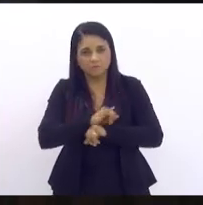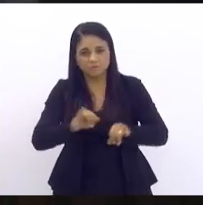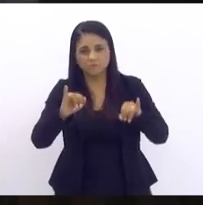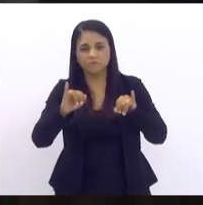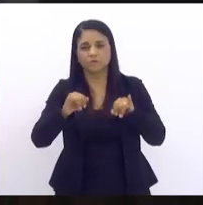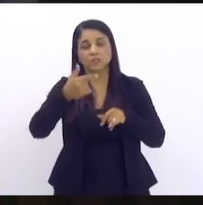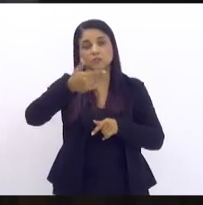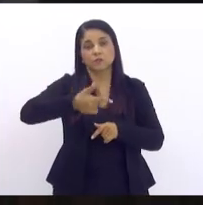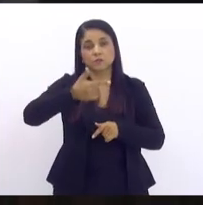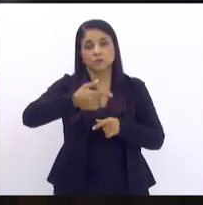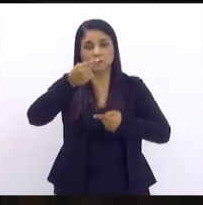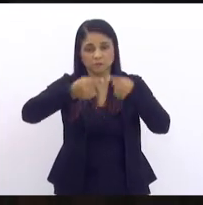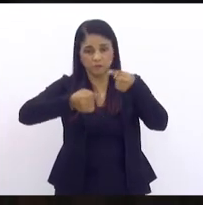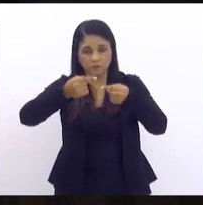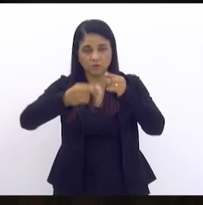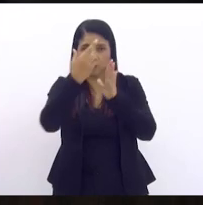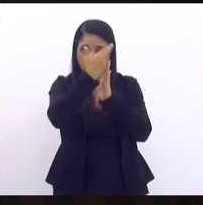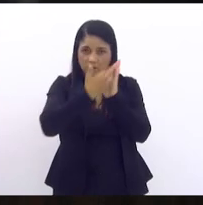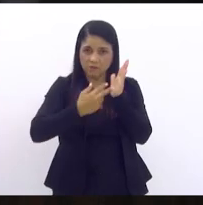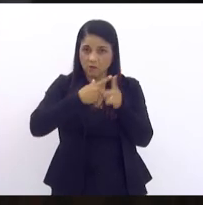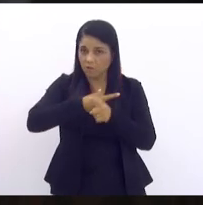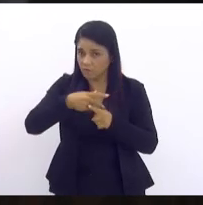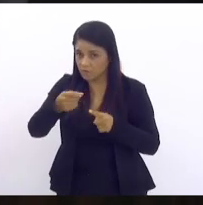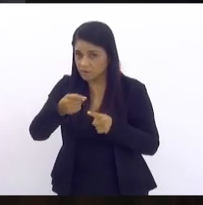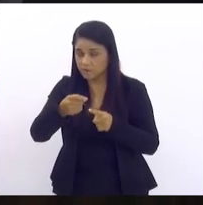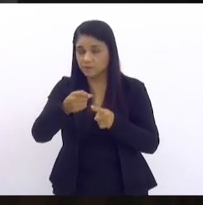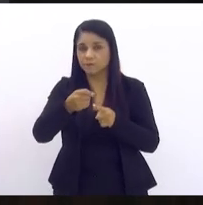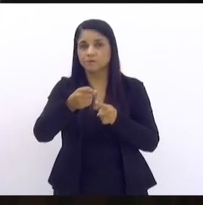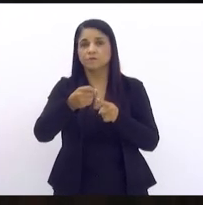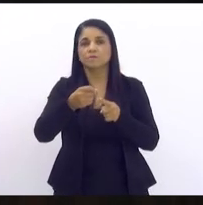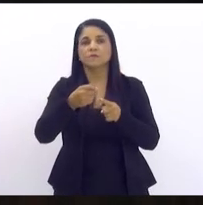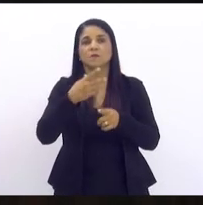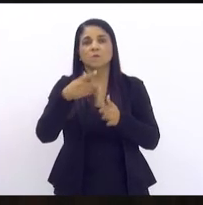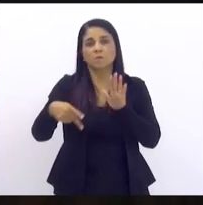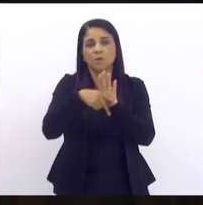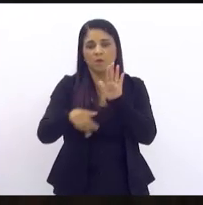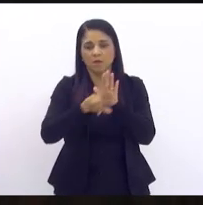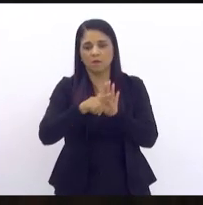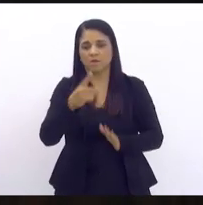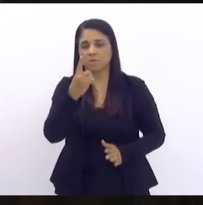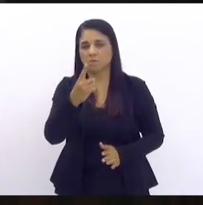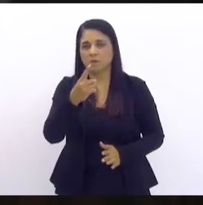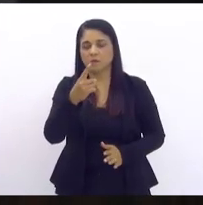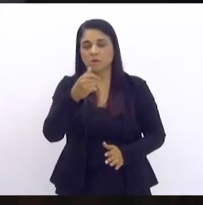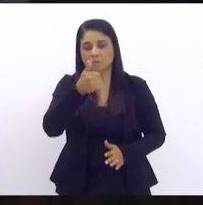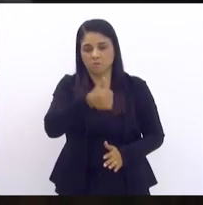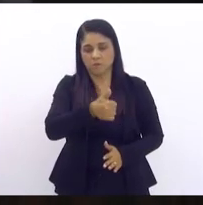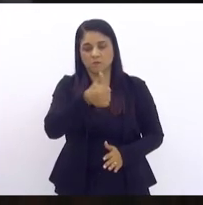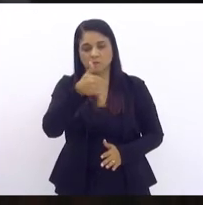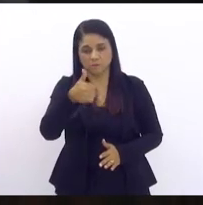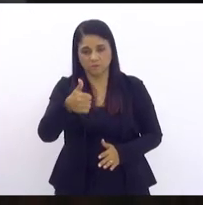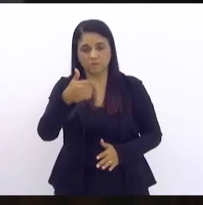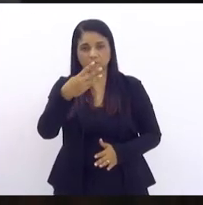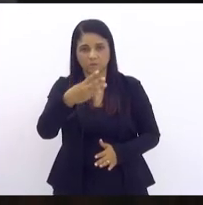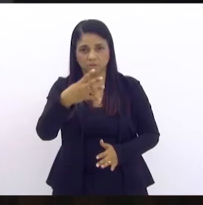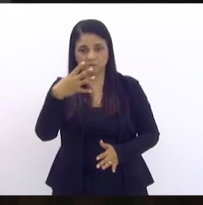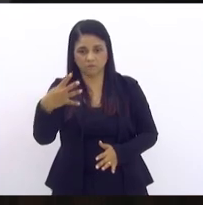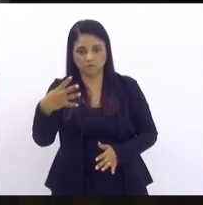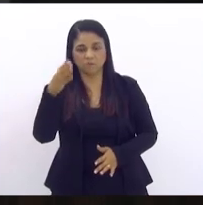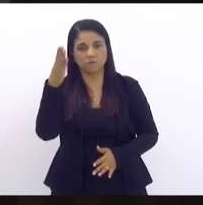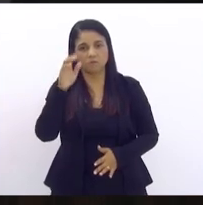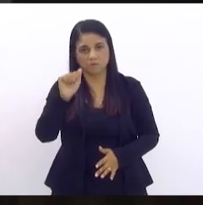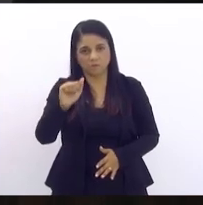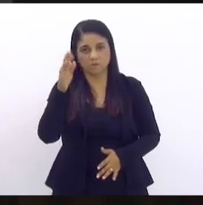Anuncio, em segunda discussão, redação do vencido. Projeto de lei número 1134-A, de 2023, de